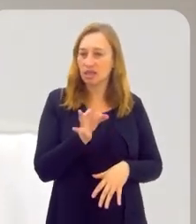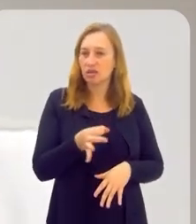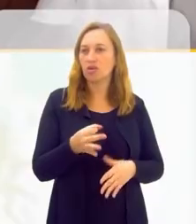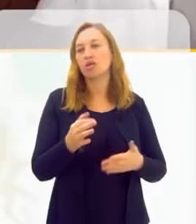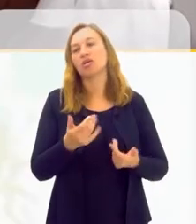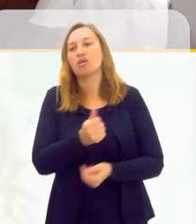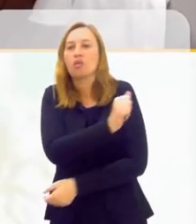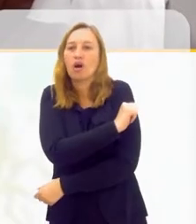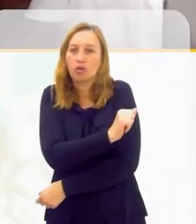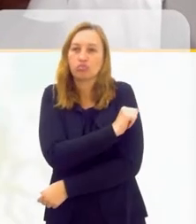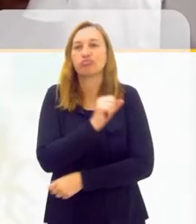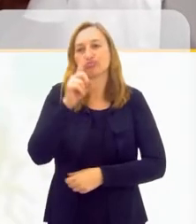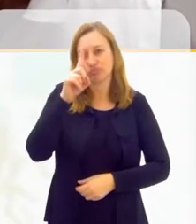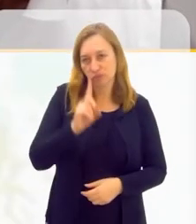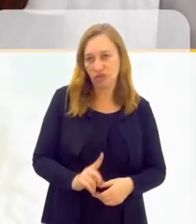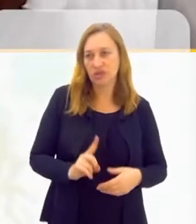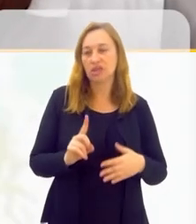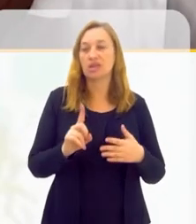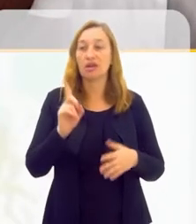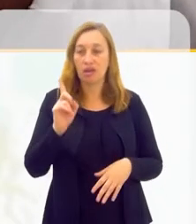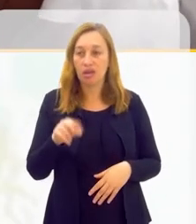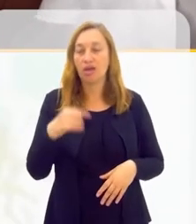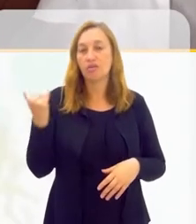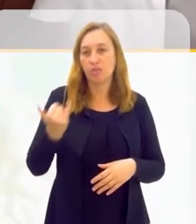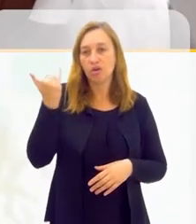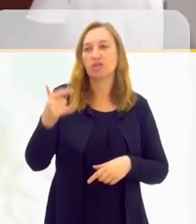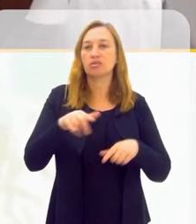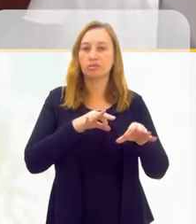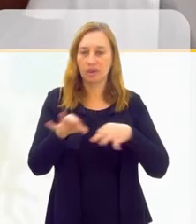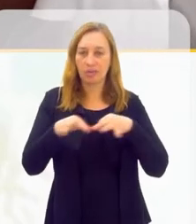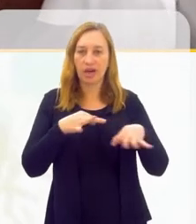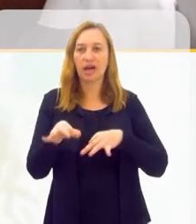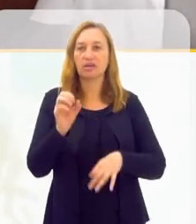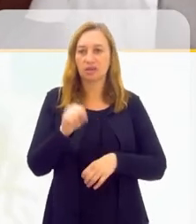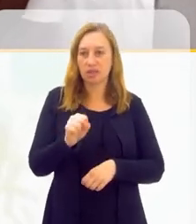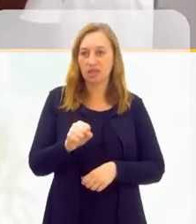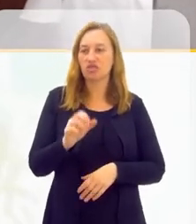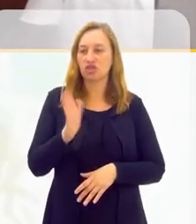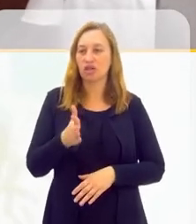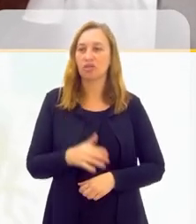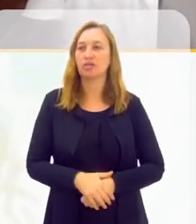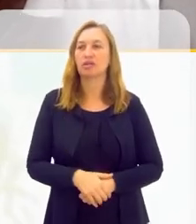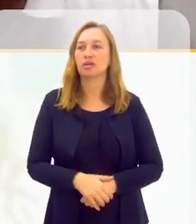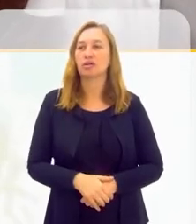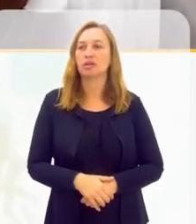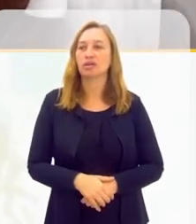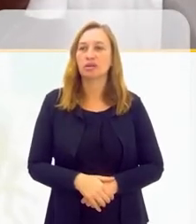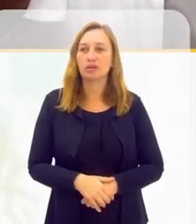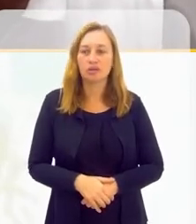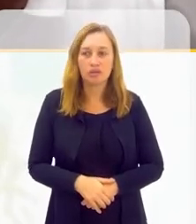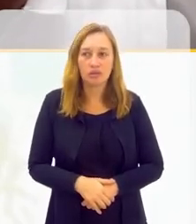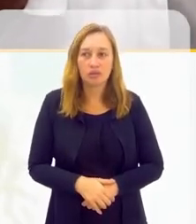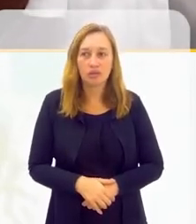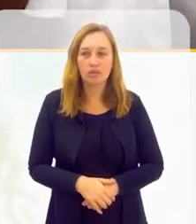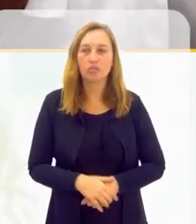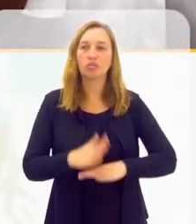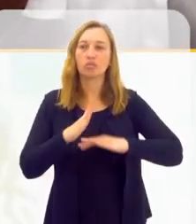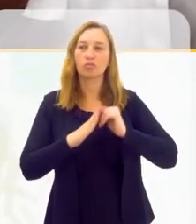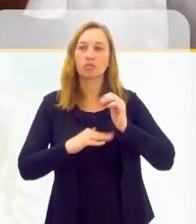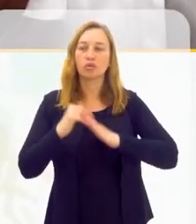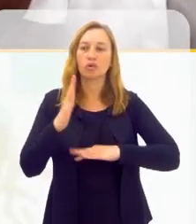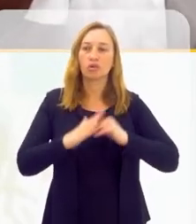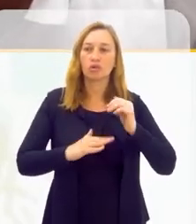algum aluno com deficiência. E portanto quer estar preparado para isso e quer estar sensibilizado para isso. E nesse sentido,